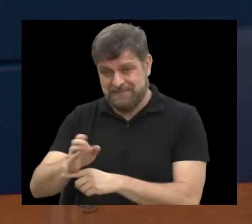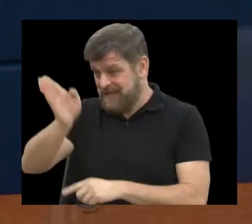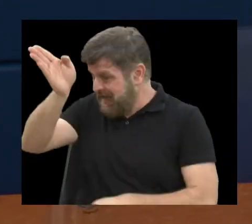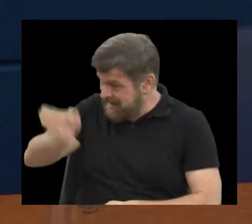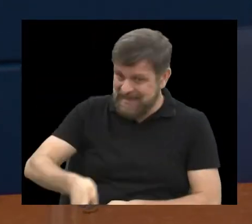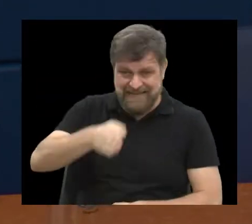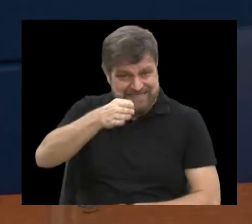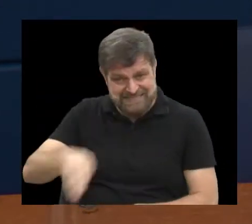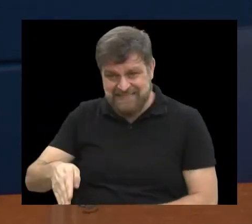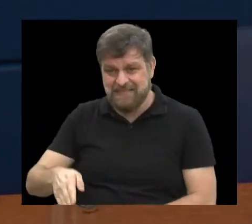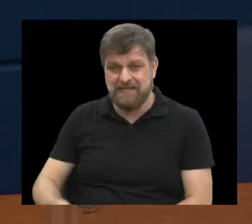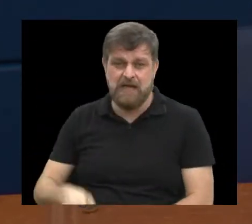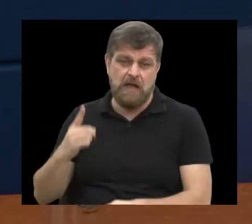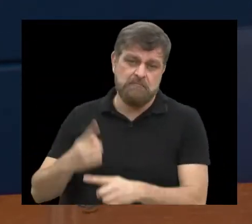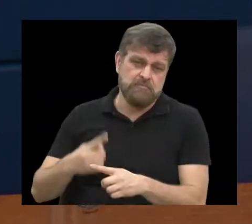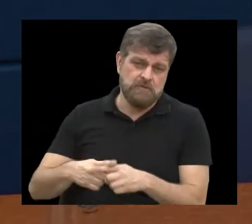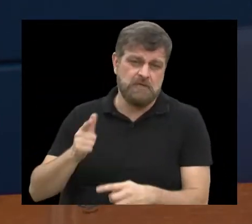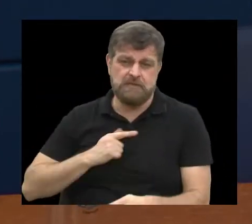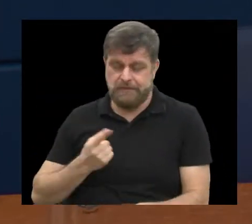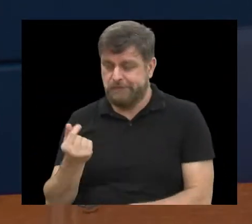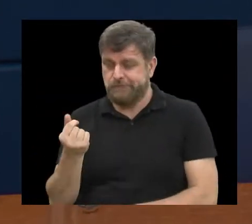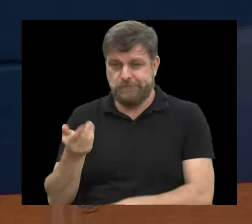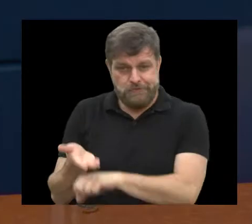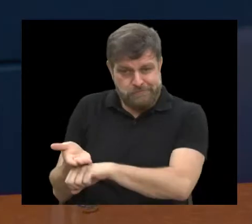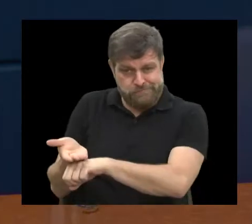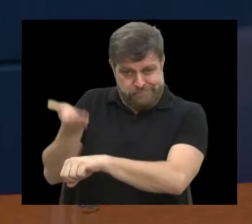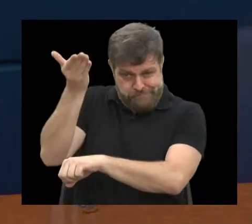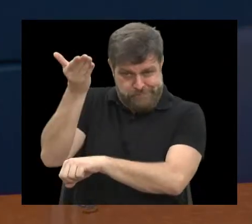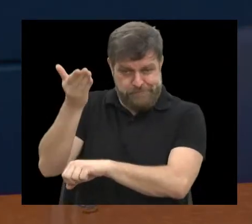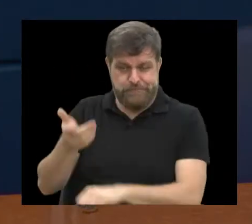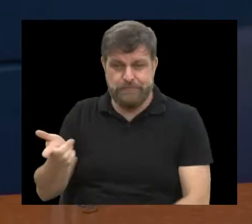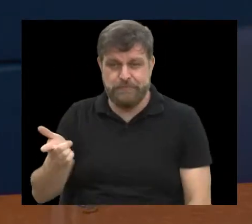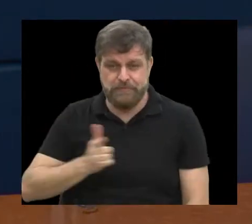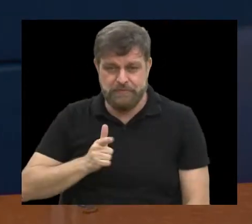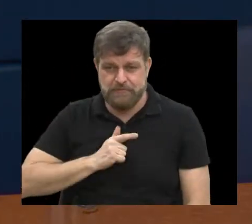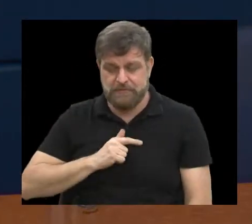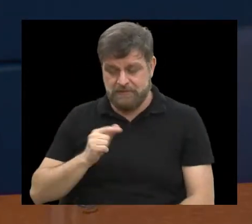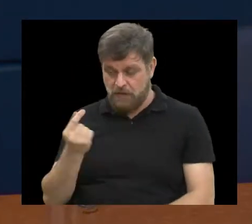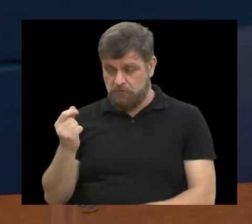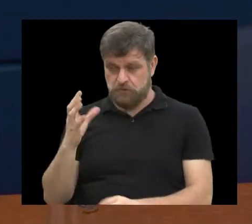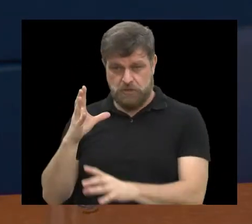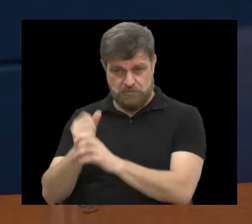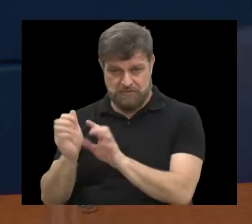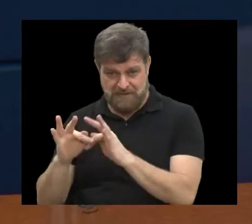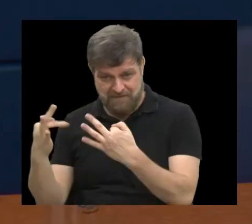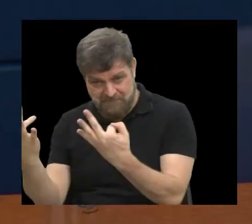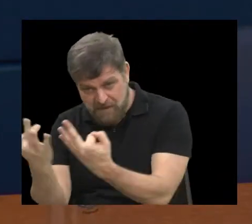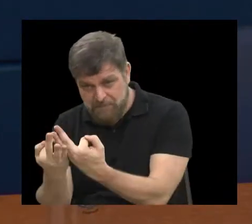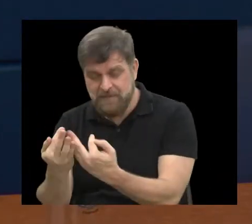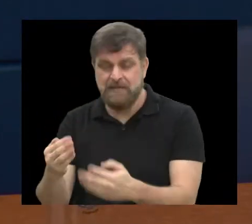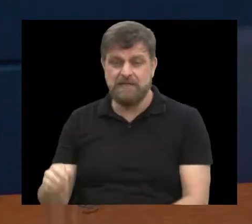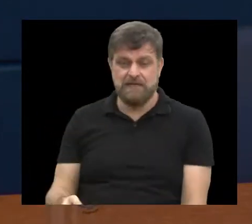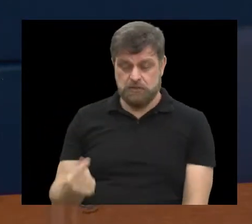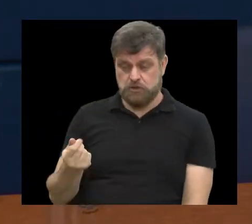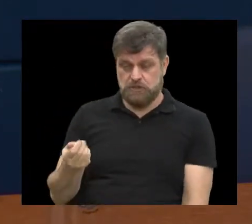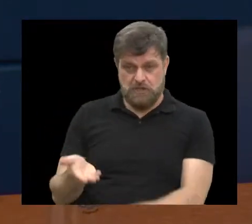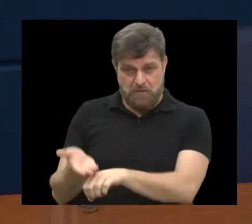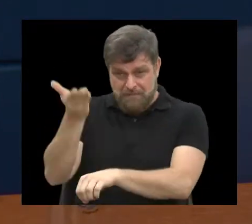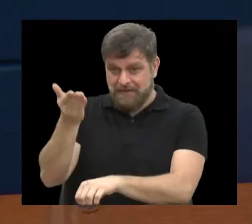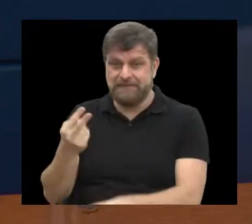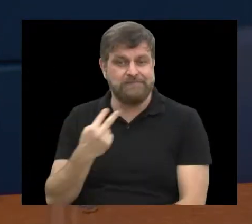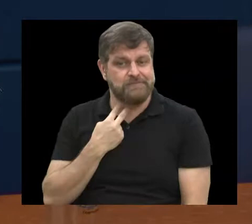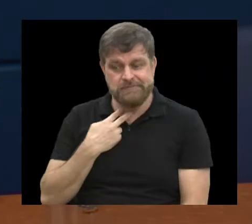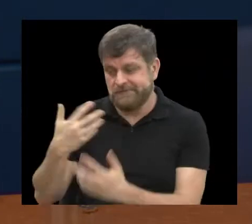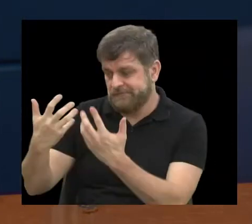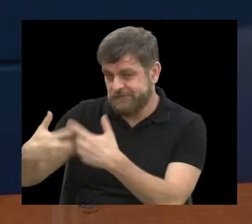cessado, né, superou as condições que deram origem, seja a questão da saúde ou da renda familiar, depois eu não